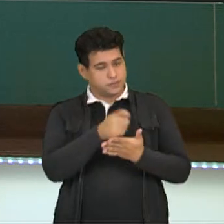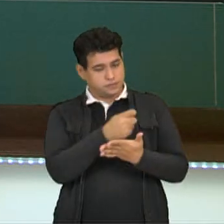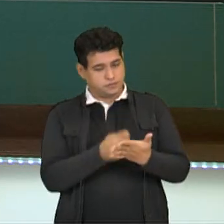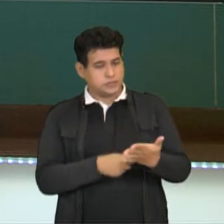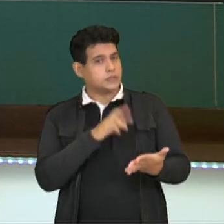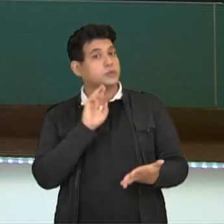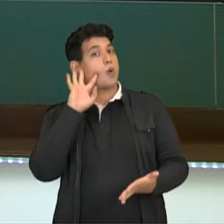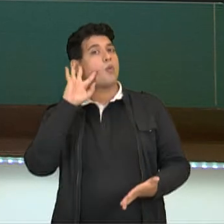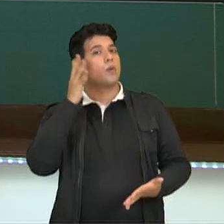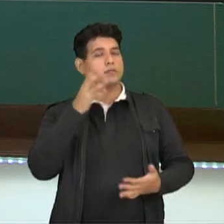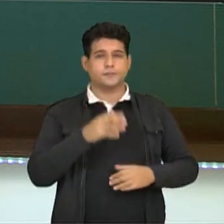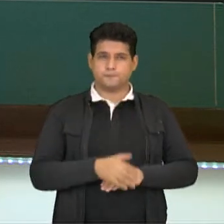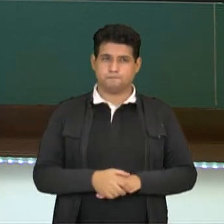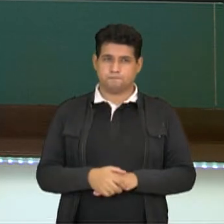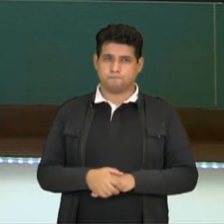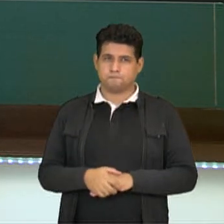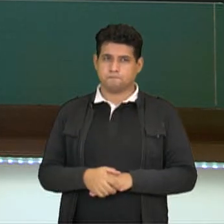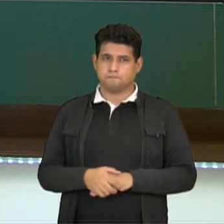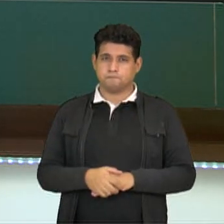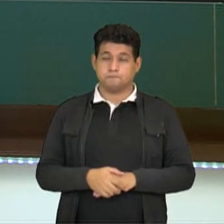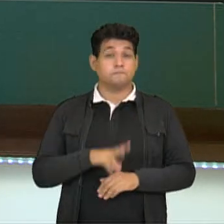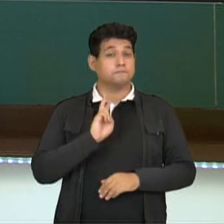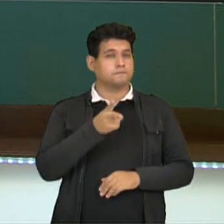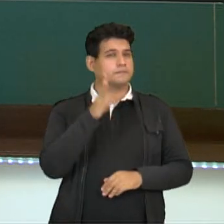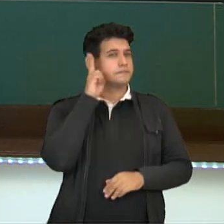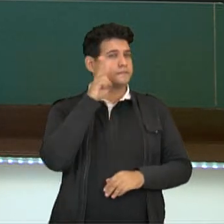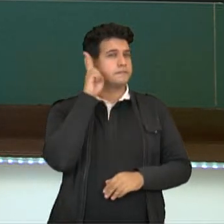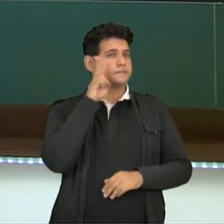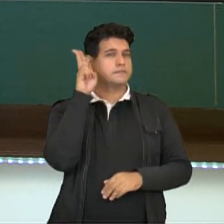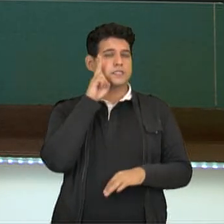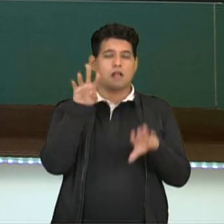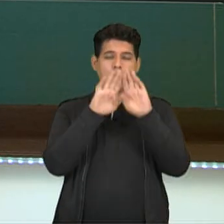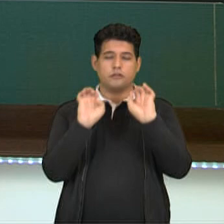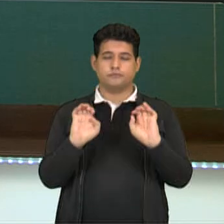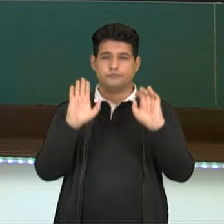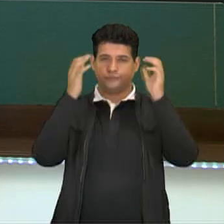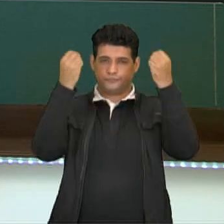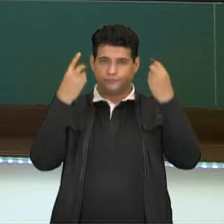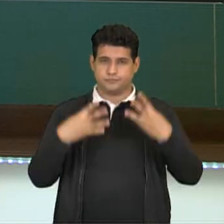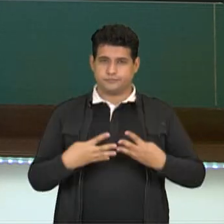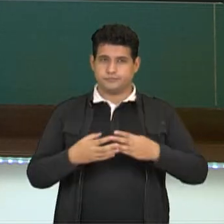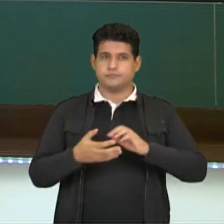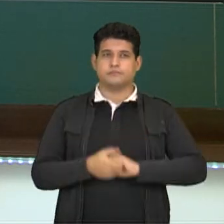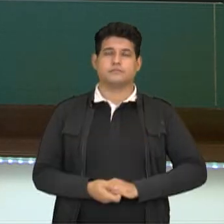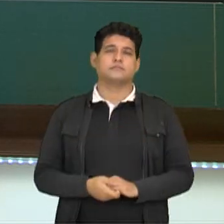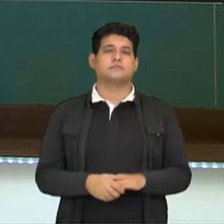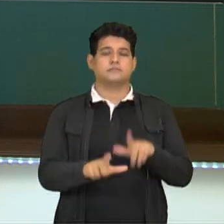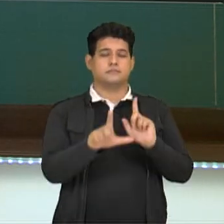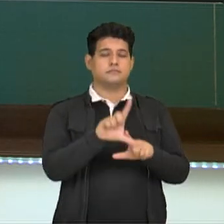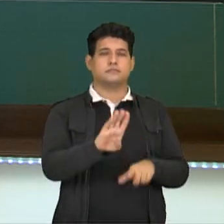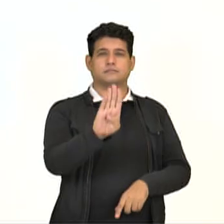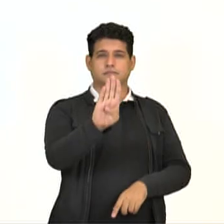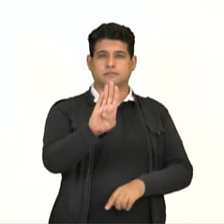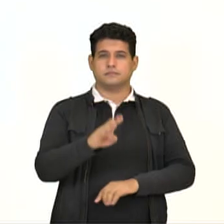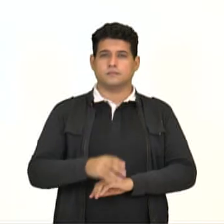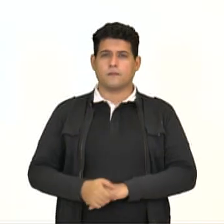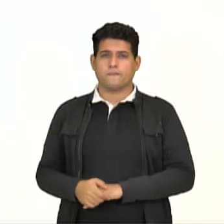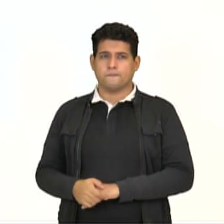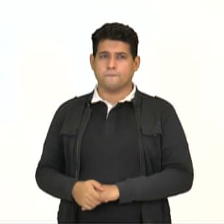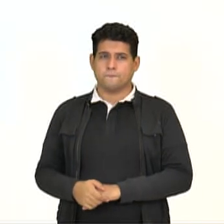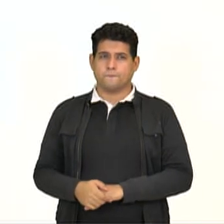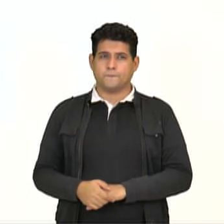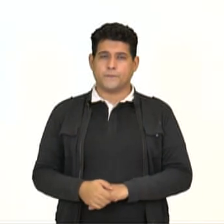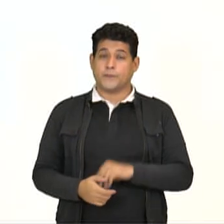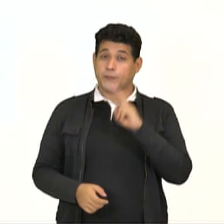o resultado. Lembre sempre daquela estrutura que eu expliquei agora há pouco. Letter B. What